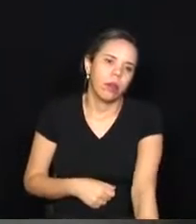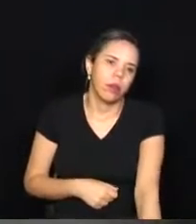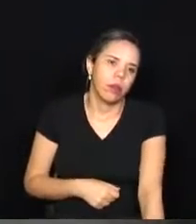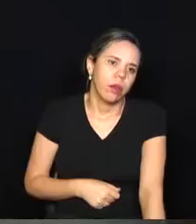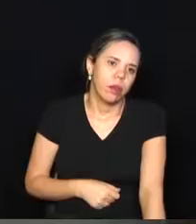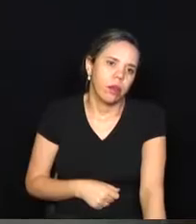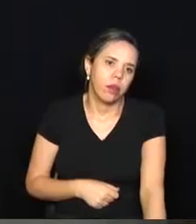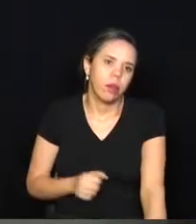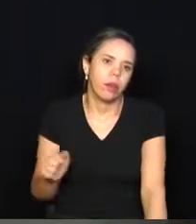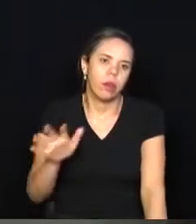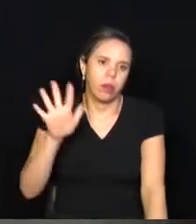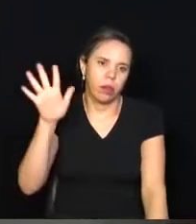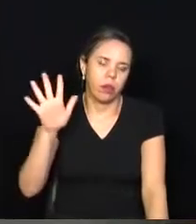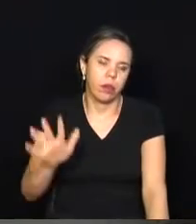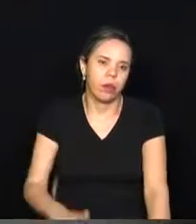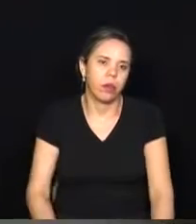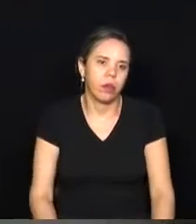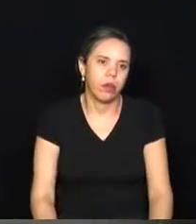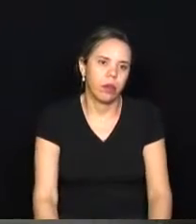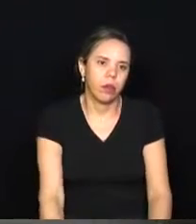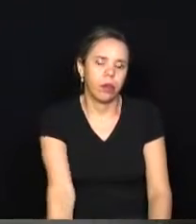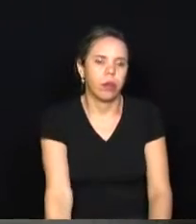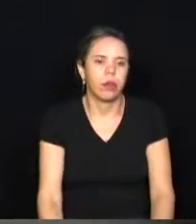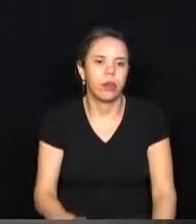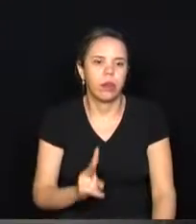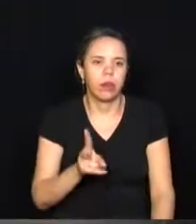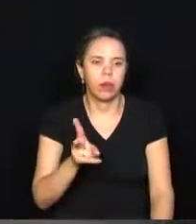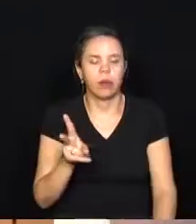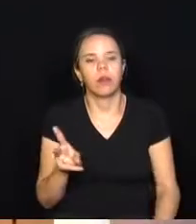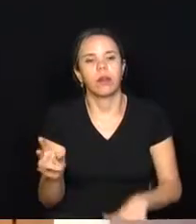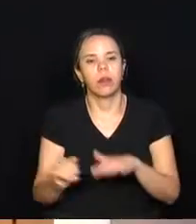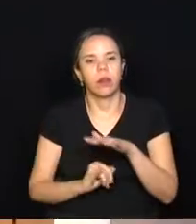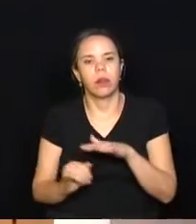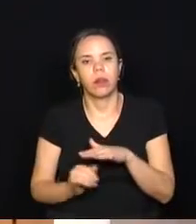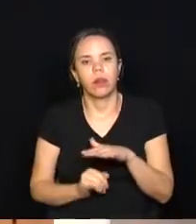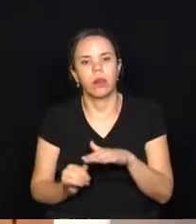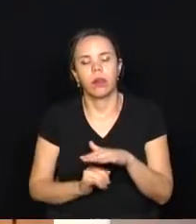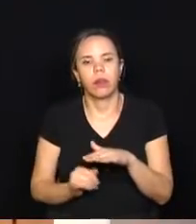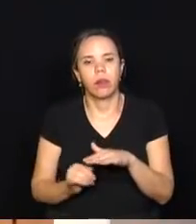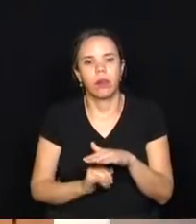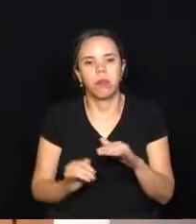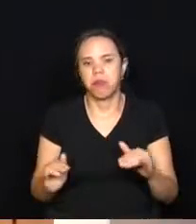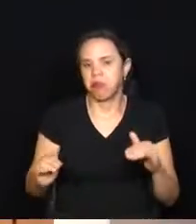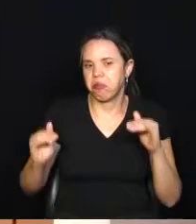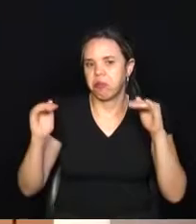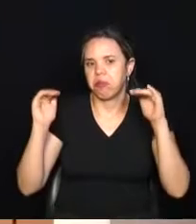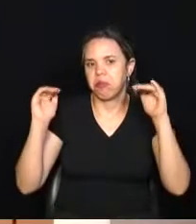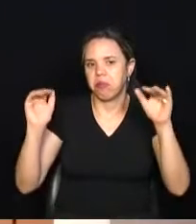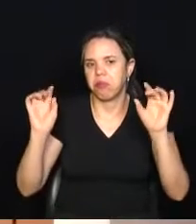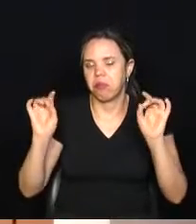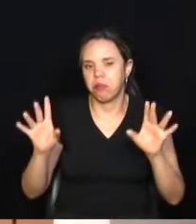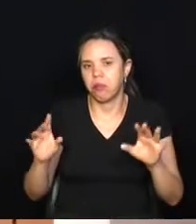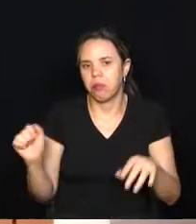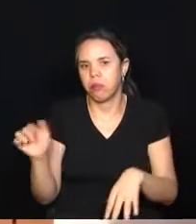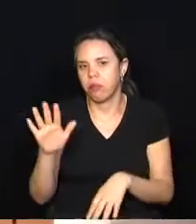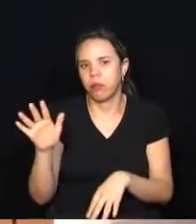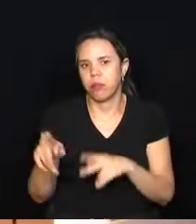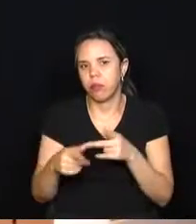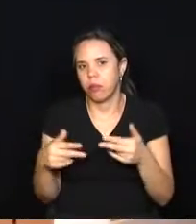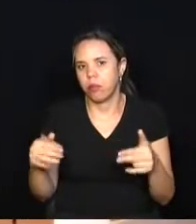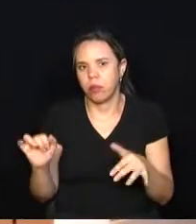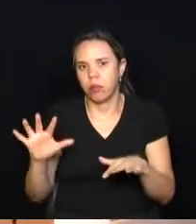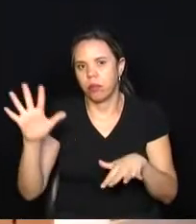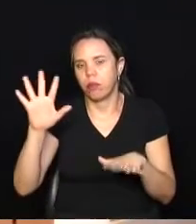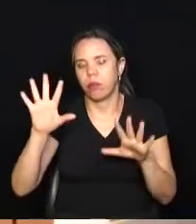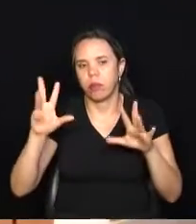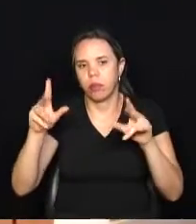é cara, né? Para você manter uma instituição desse porte, ela sai muito caro, porque as coisas são muito caras,